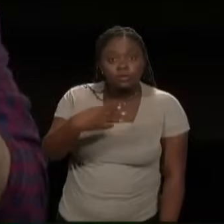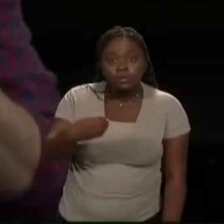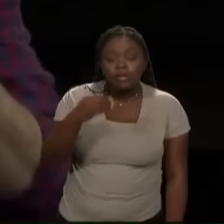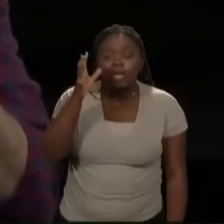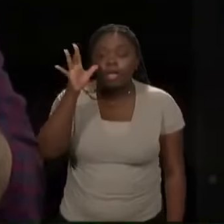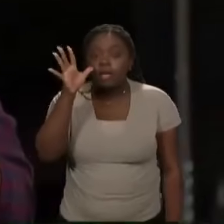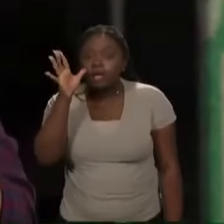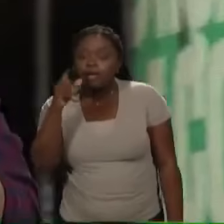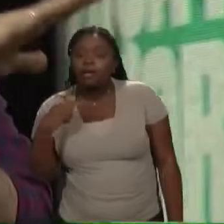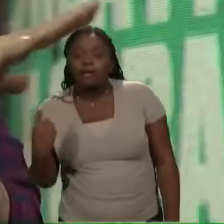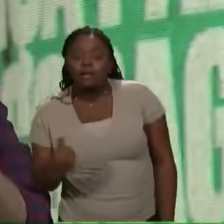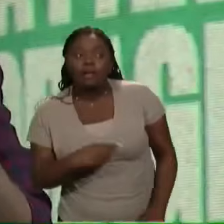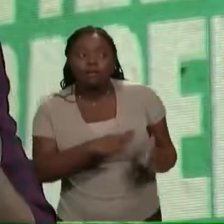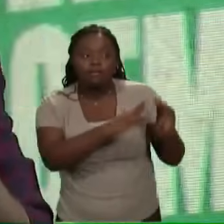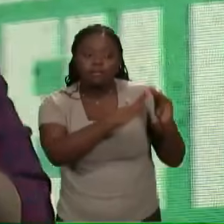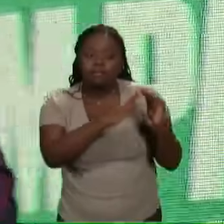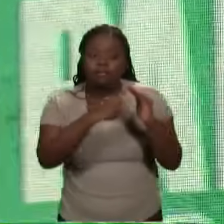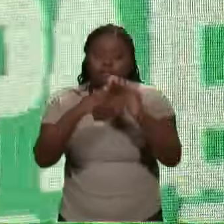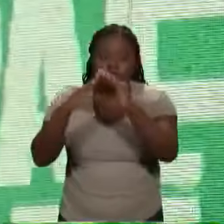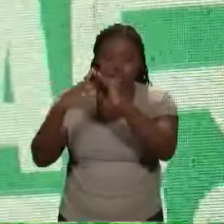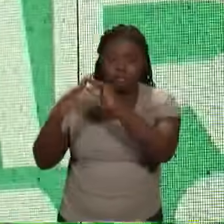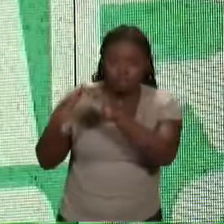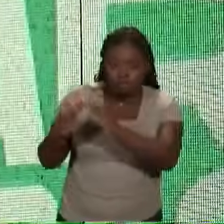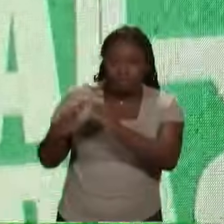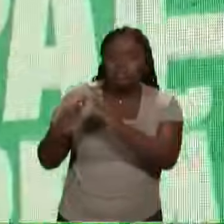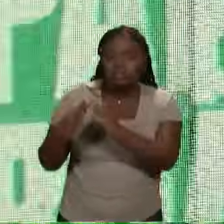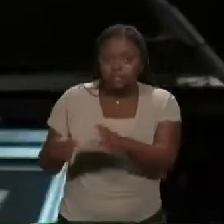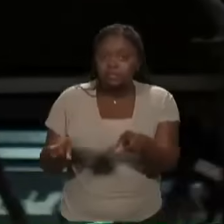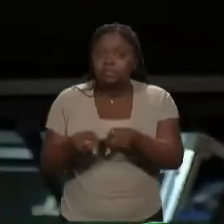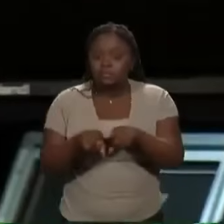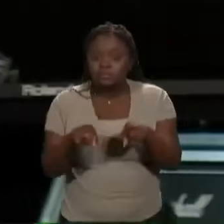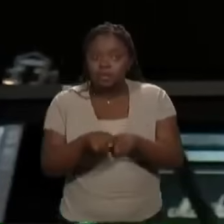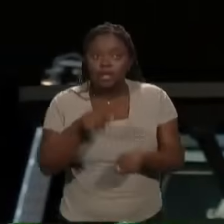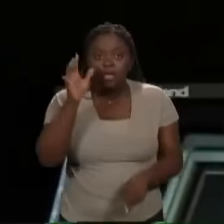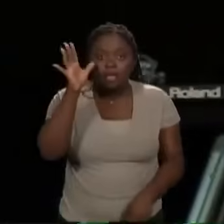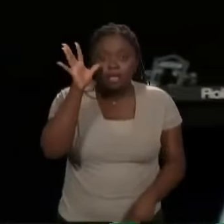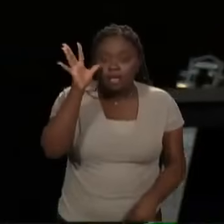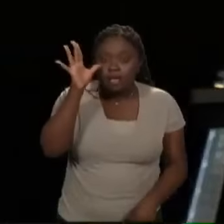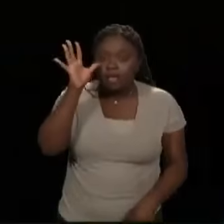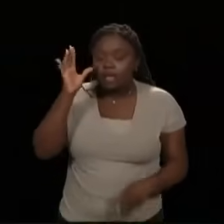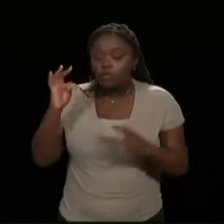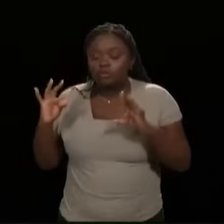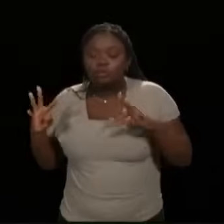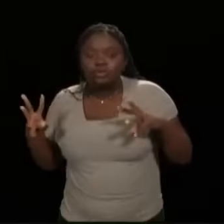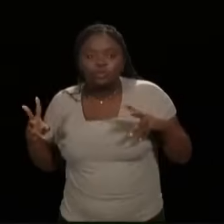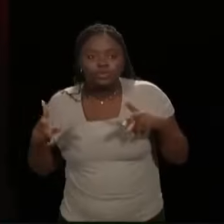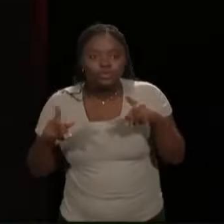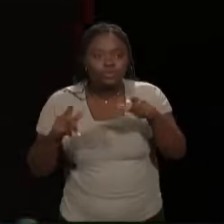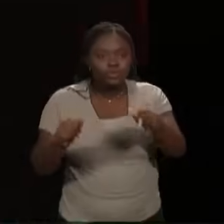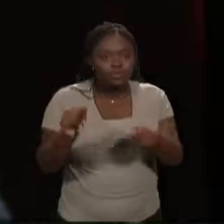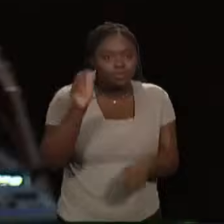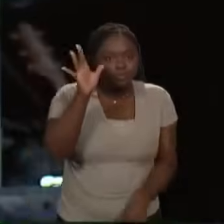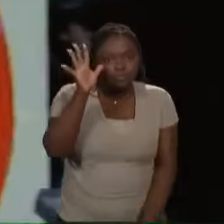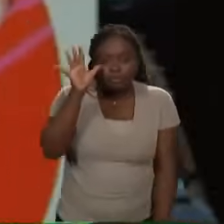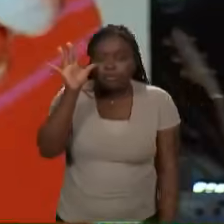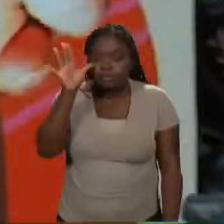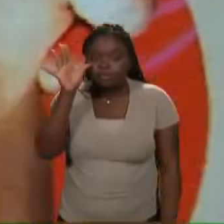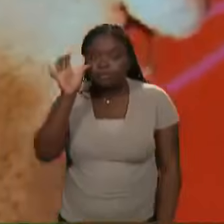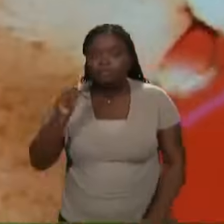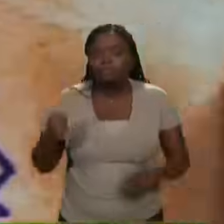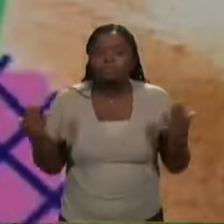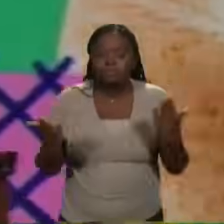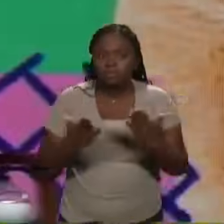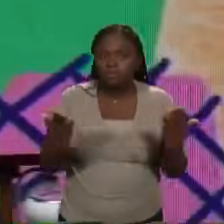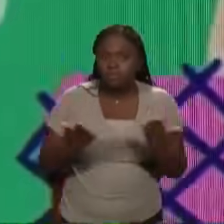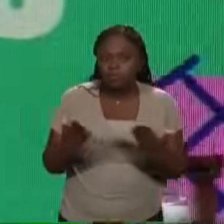assistindo. Os vizinhos estão nos assistindo. Está todo mundo nos assistindo. E hoje não